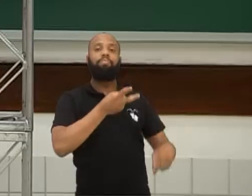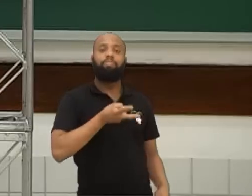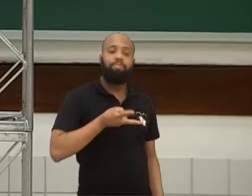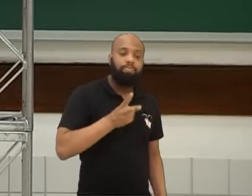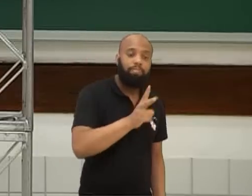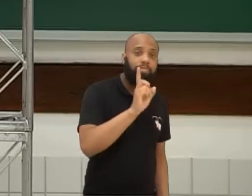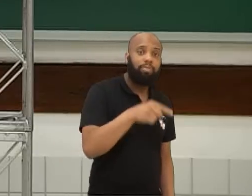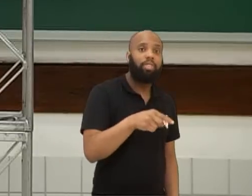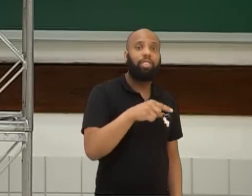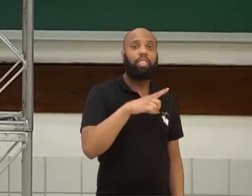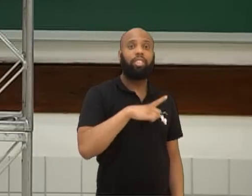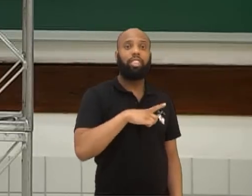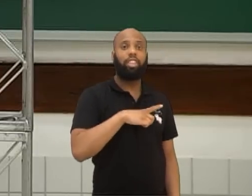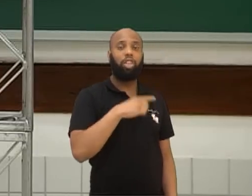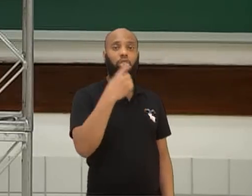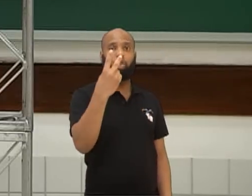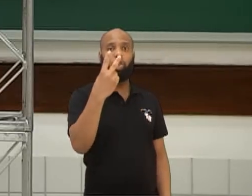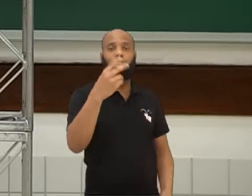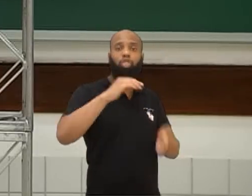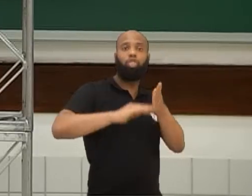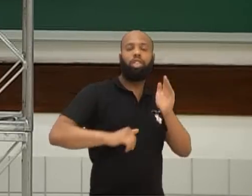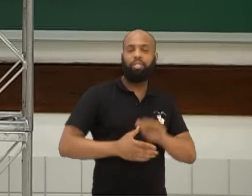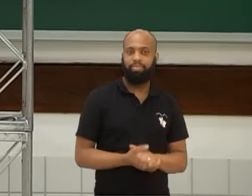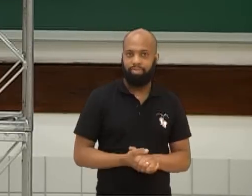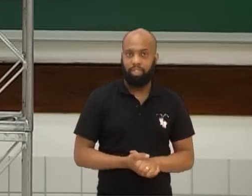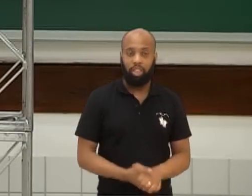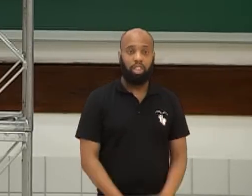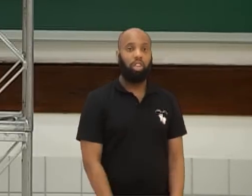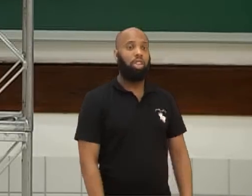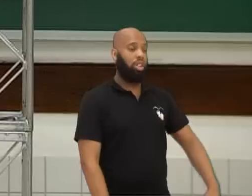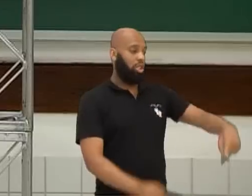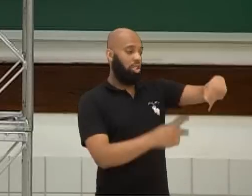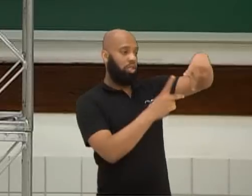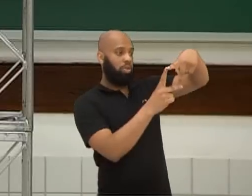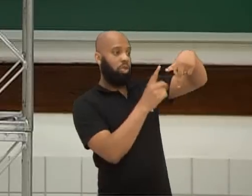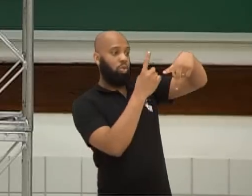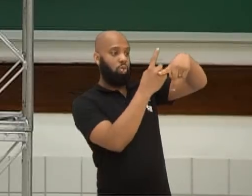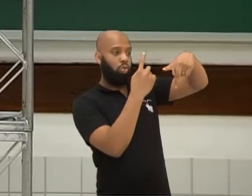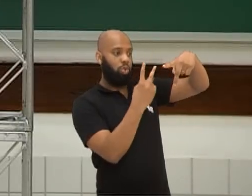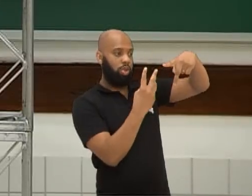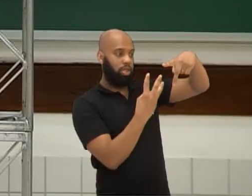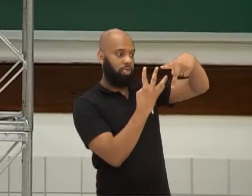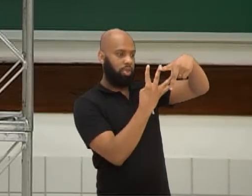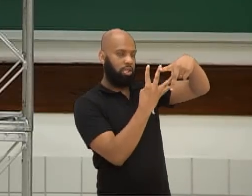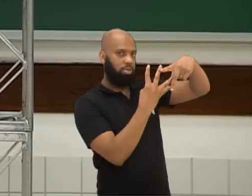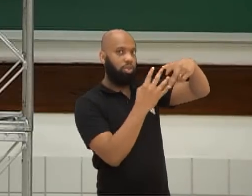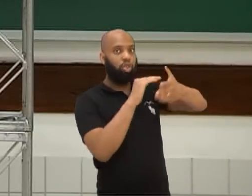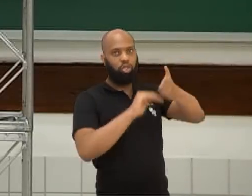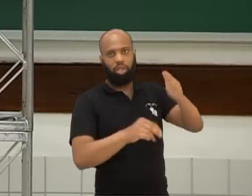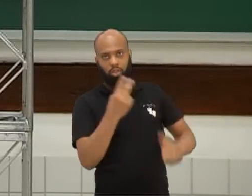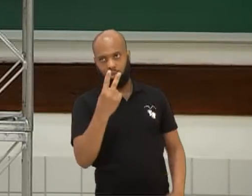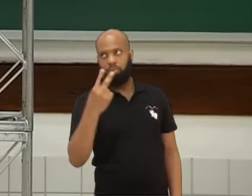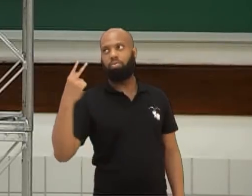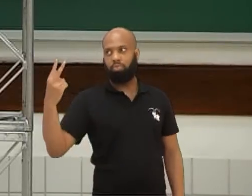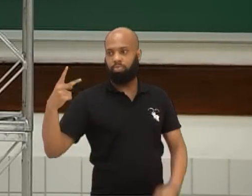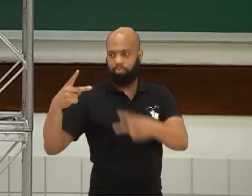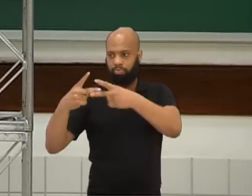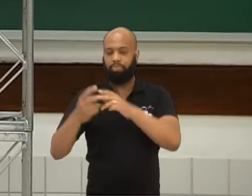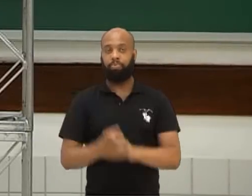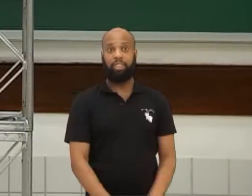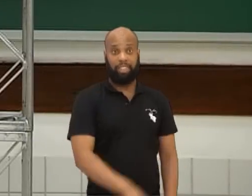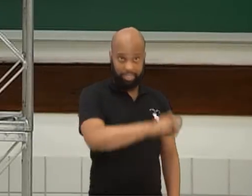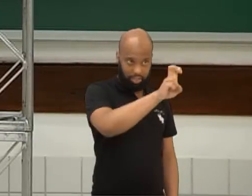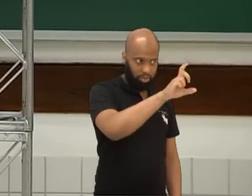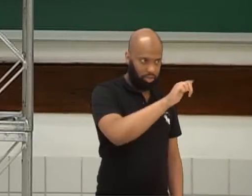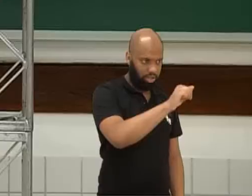sempre dois números menor. O quadrado era 4 lados, eu tinha 2 triângulos. O pentágono, 5